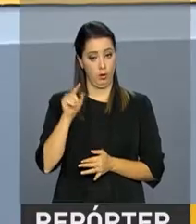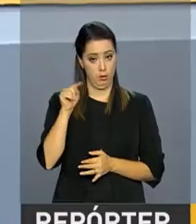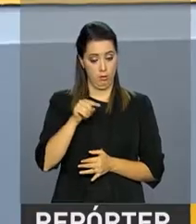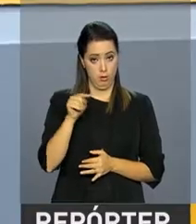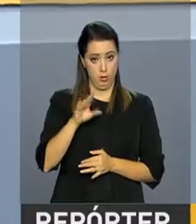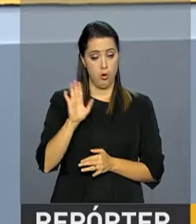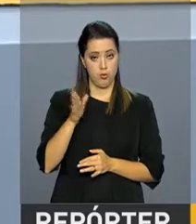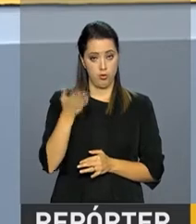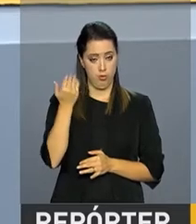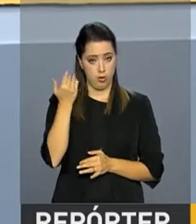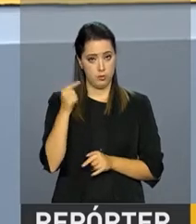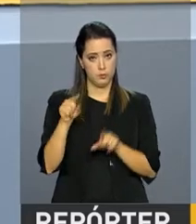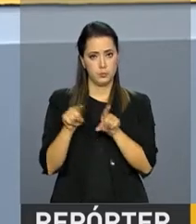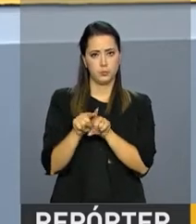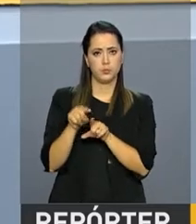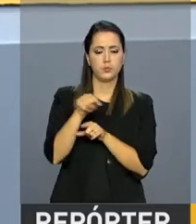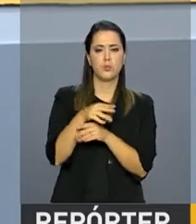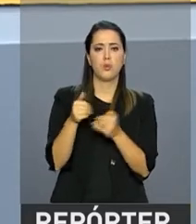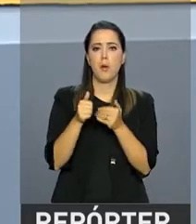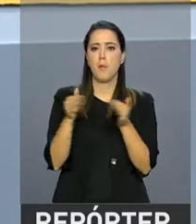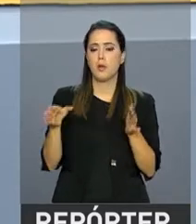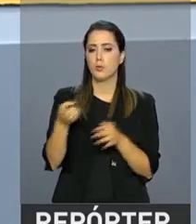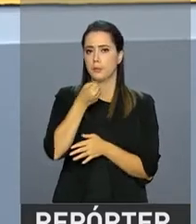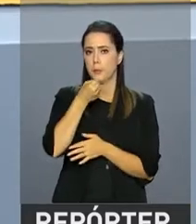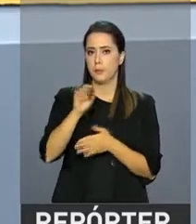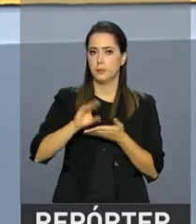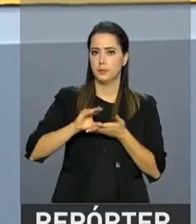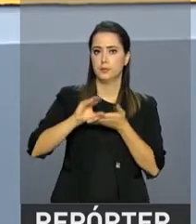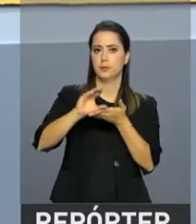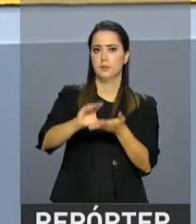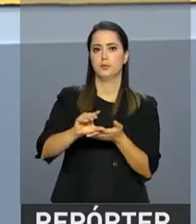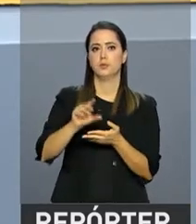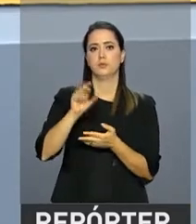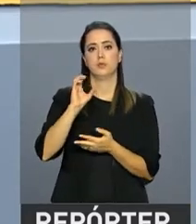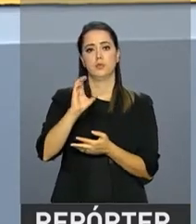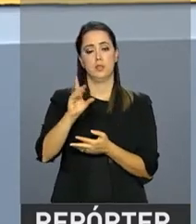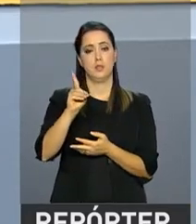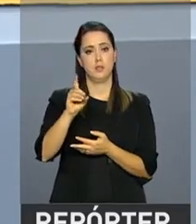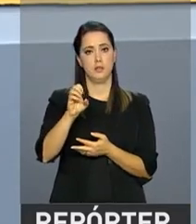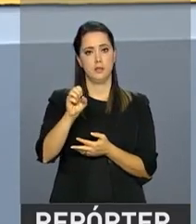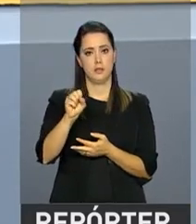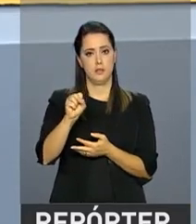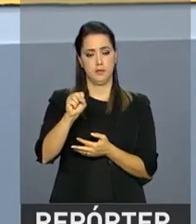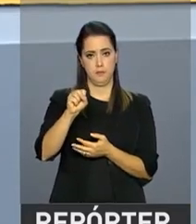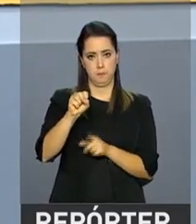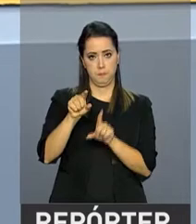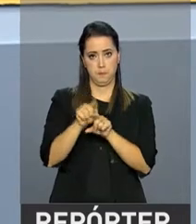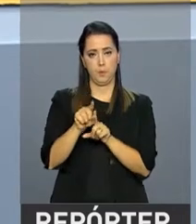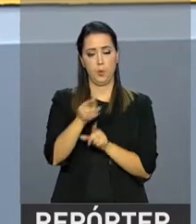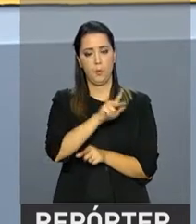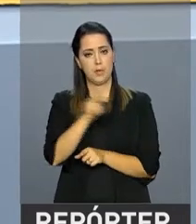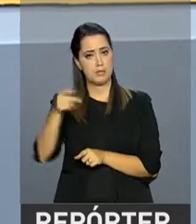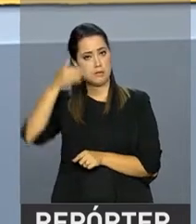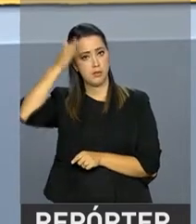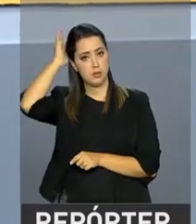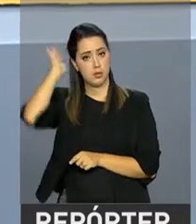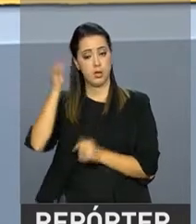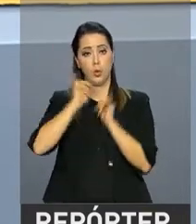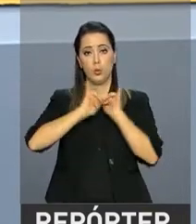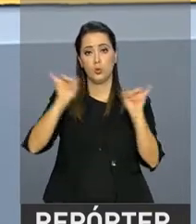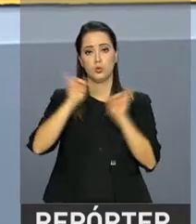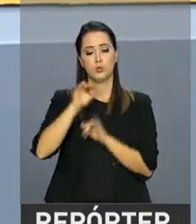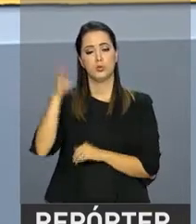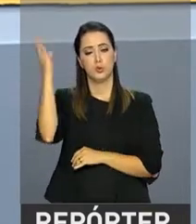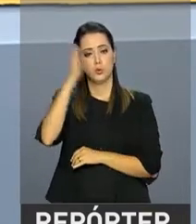pouco durante pronunciamento na abertura da reunião do conselho de desenvolvimento econômico e social o presidente michel temer anunciou que o brasil está